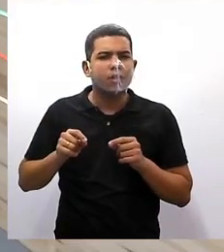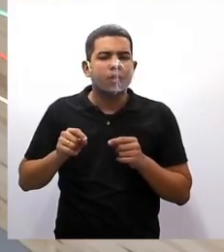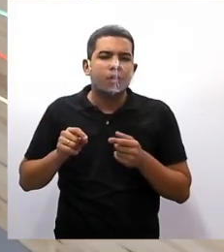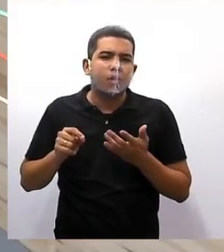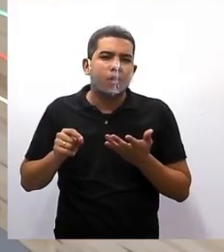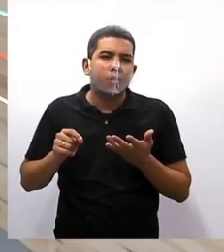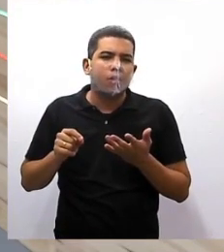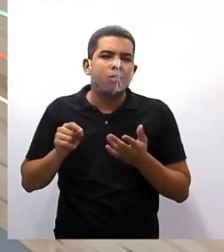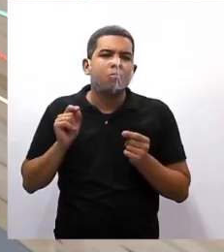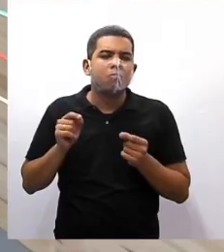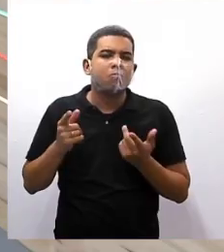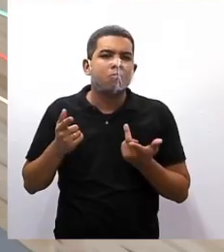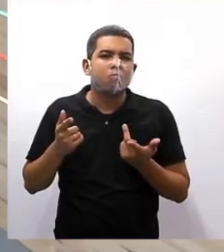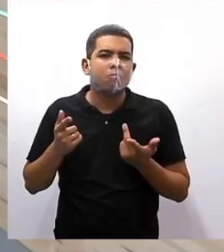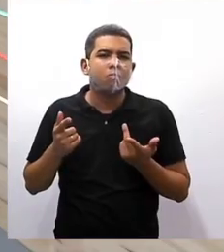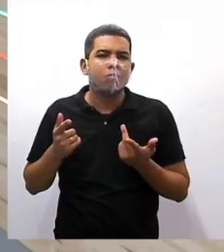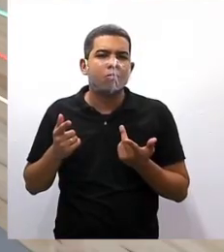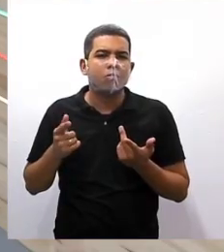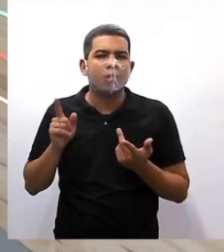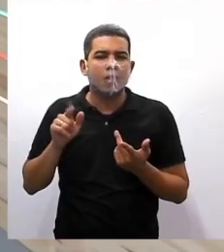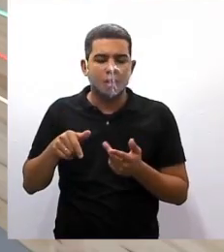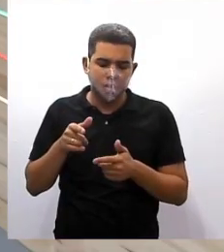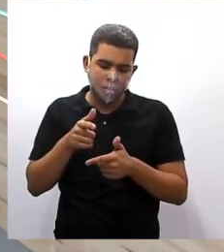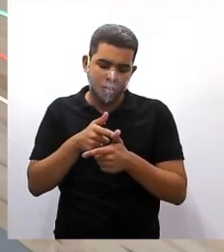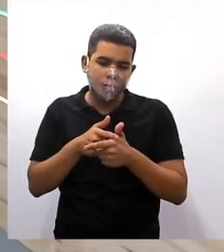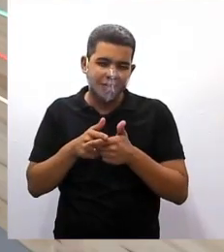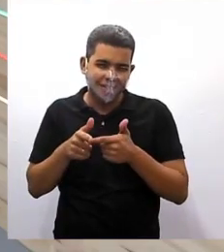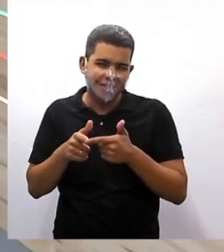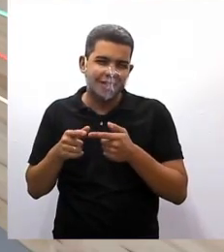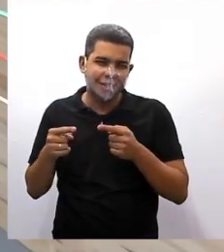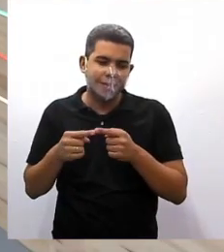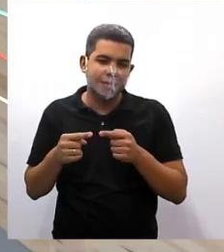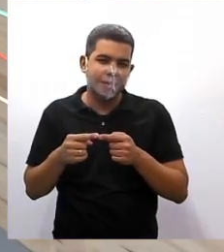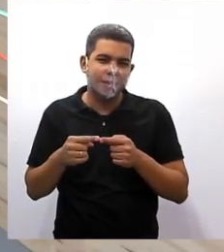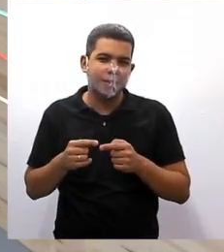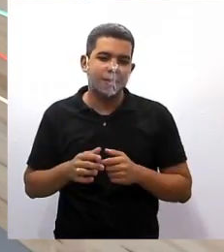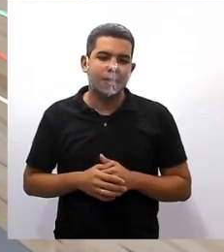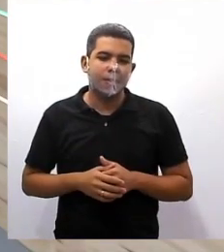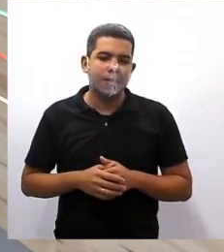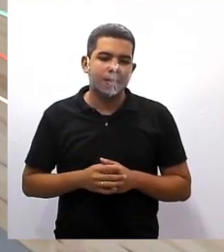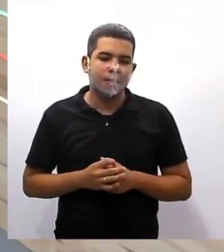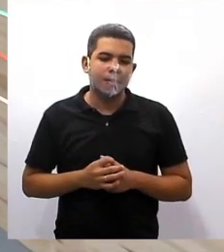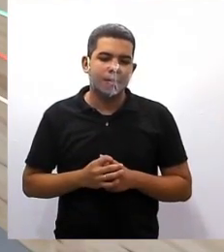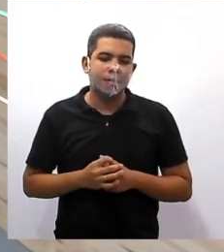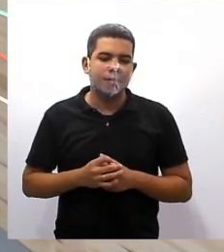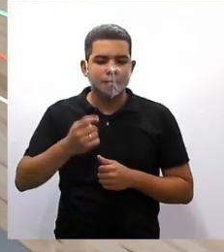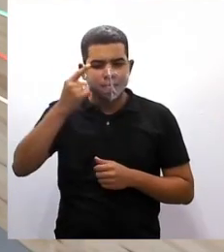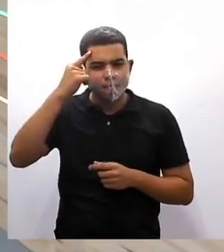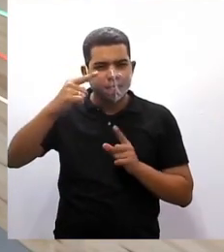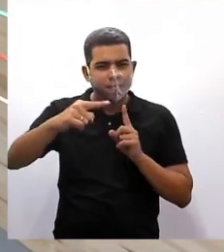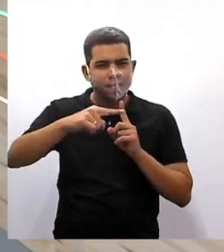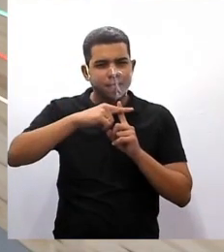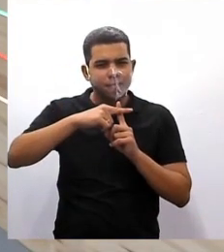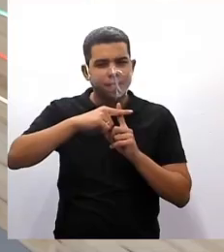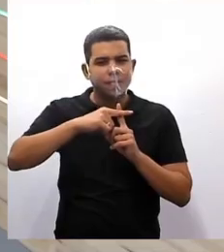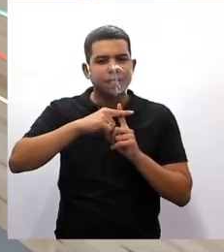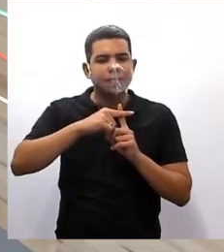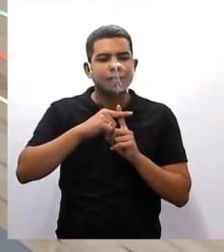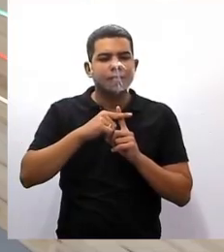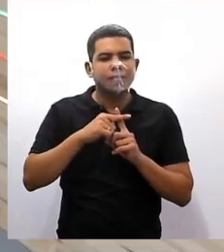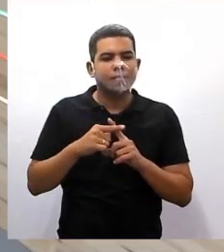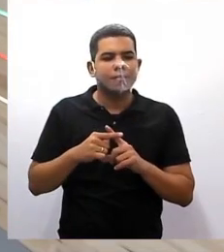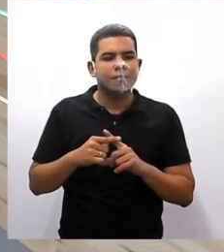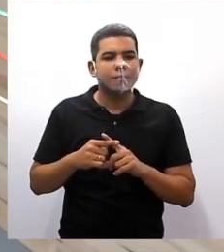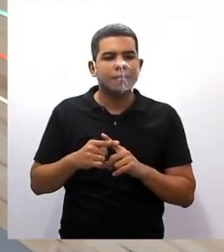quê? É dividir. Beleza? Voltando para a questão da soma, o que você tem que se ligar?